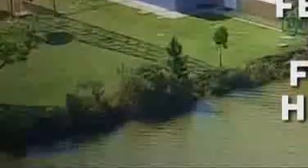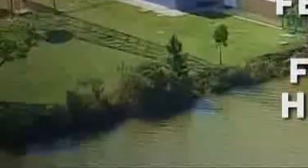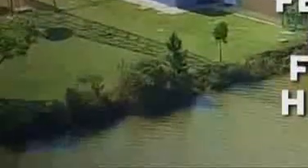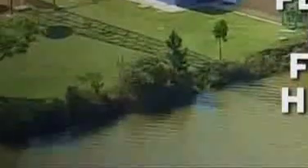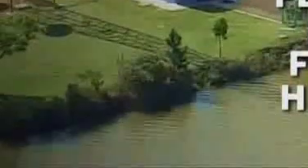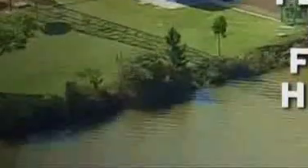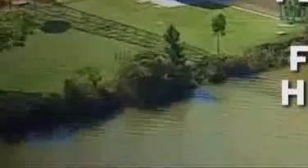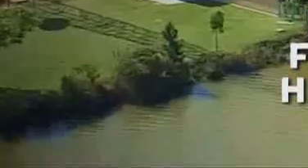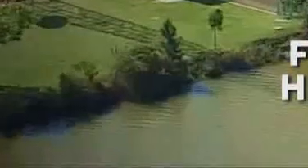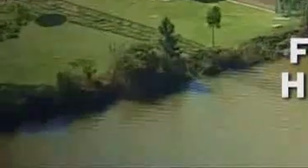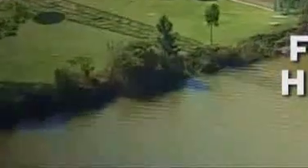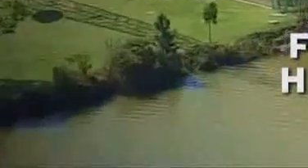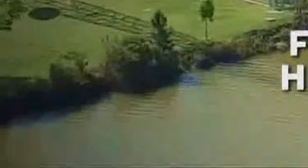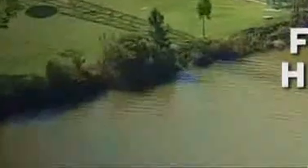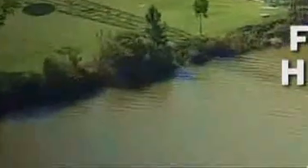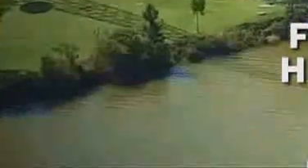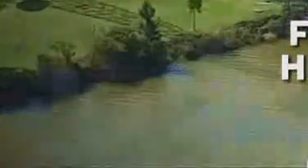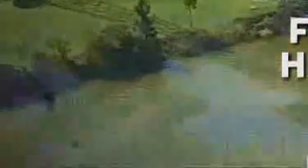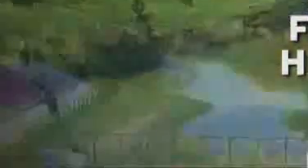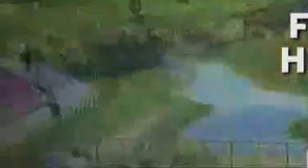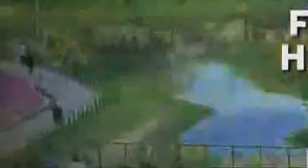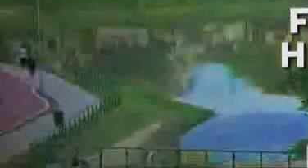pela própria